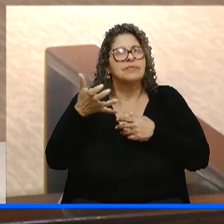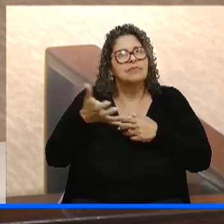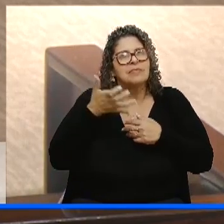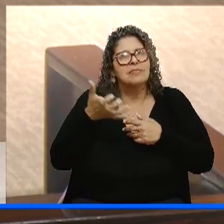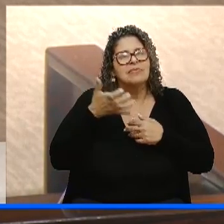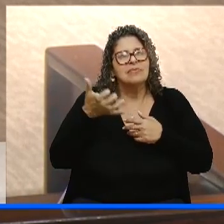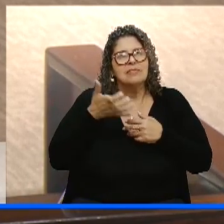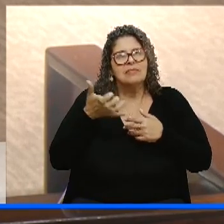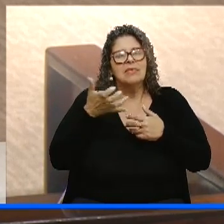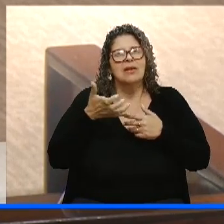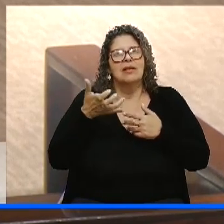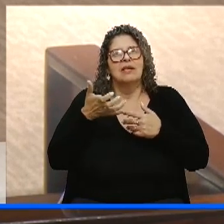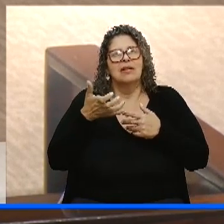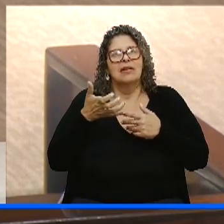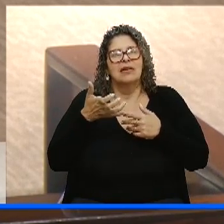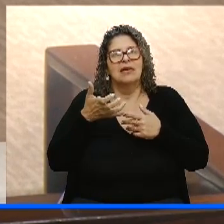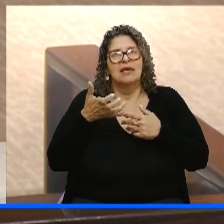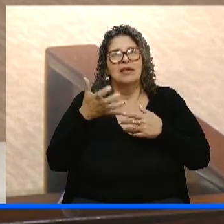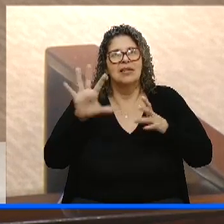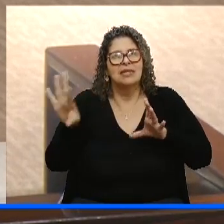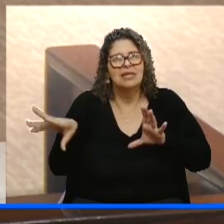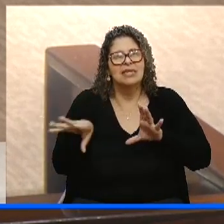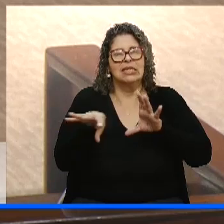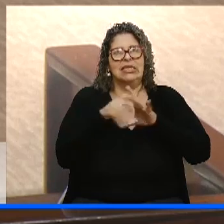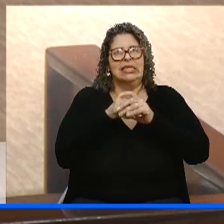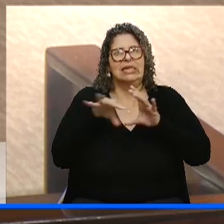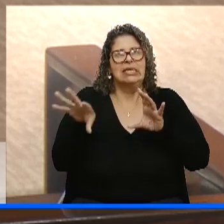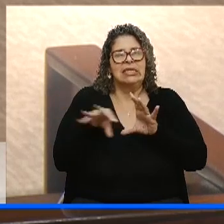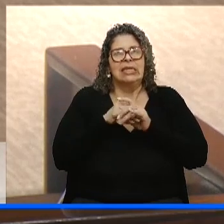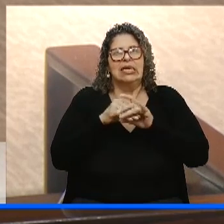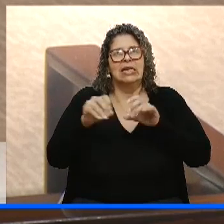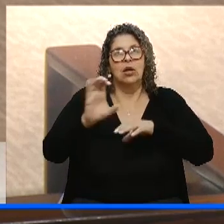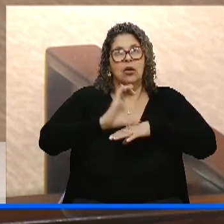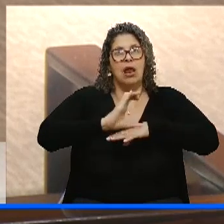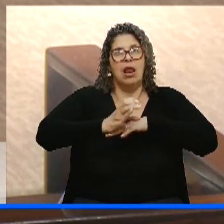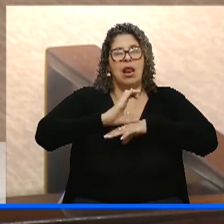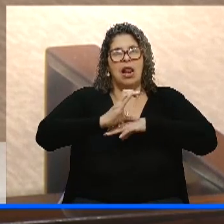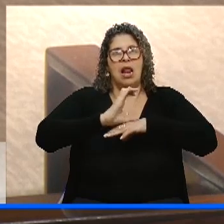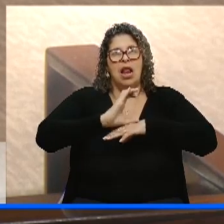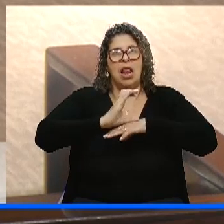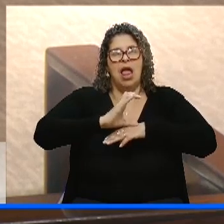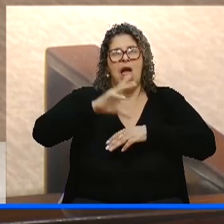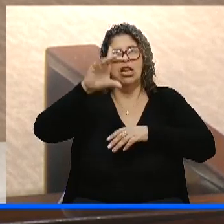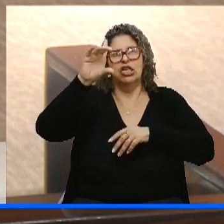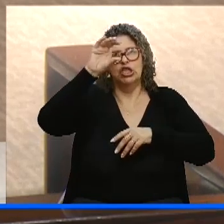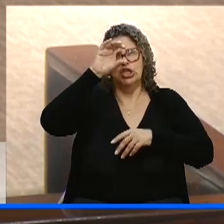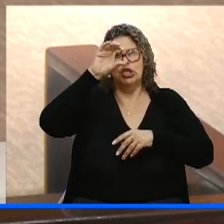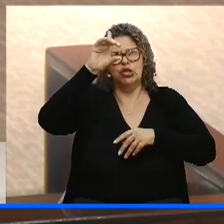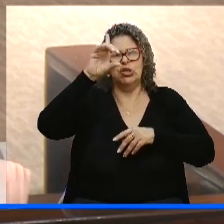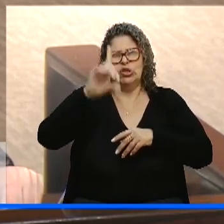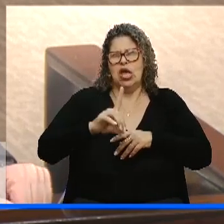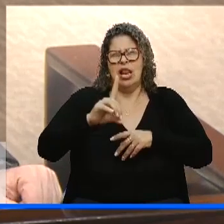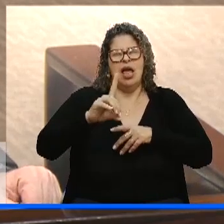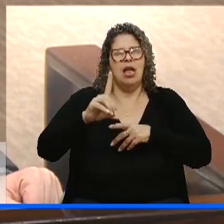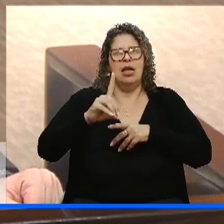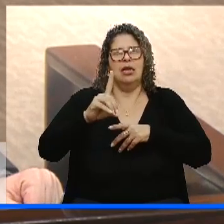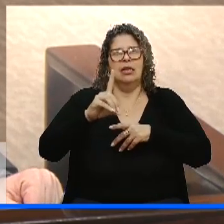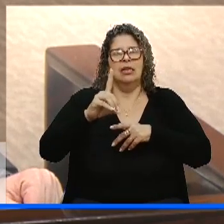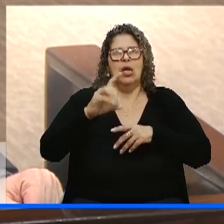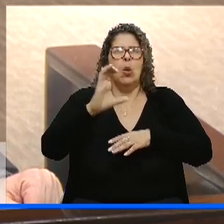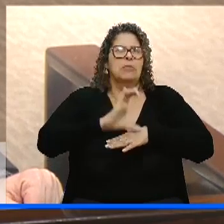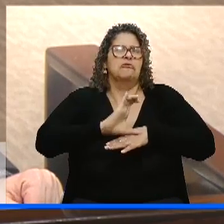fizeram a inserção desses temas muitos deles matéria ordinária de direito como se fossem matéria